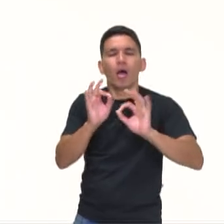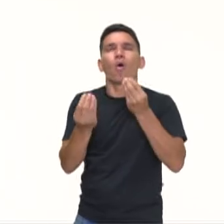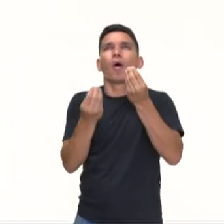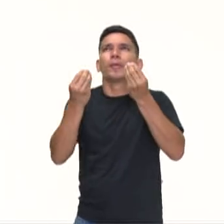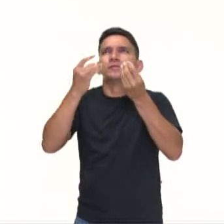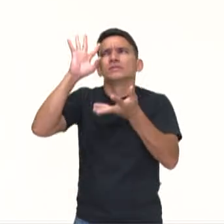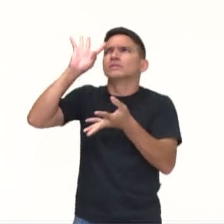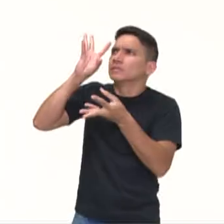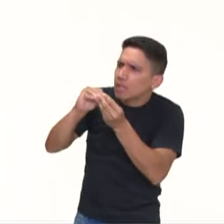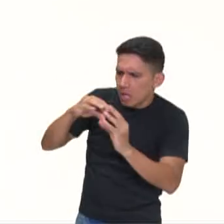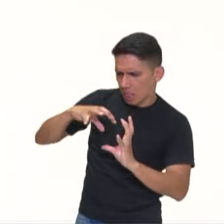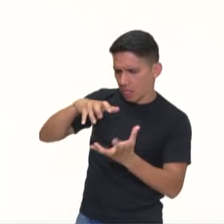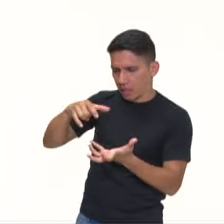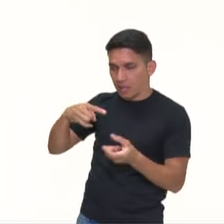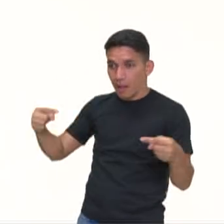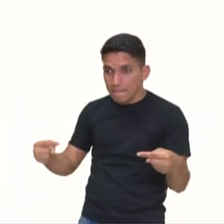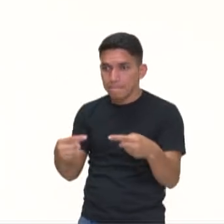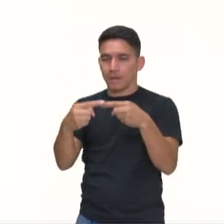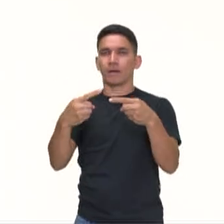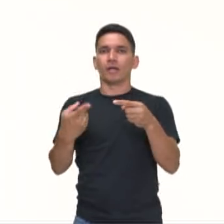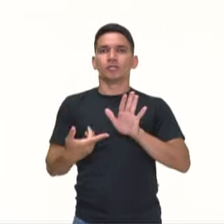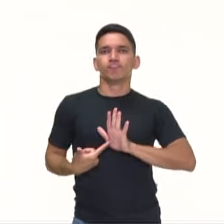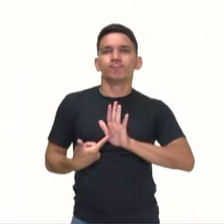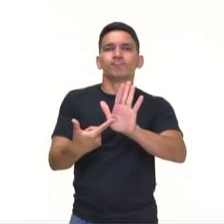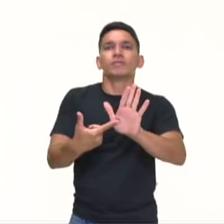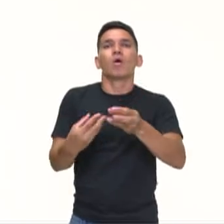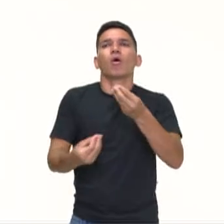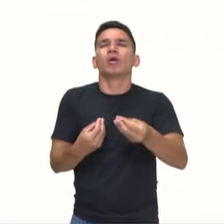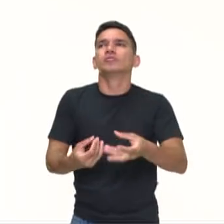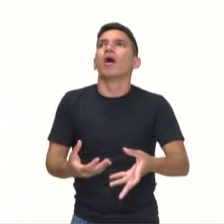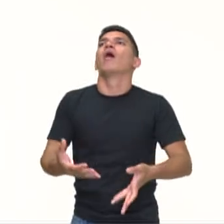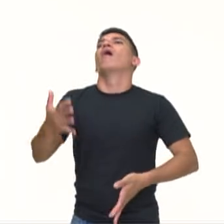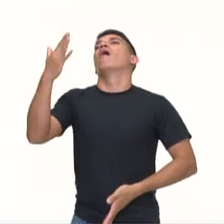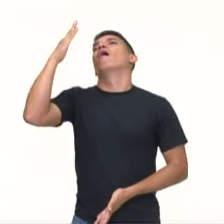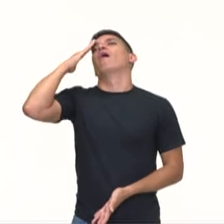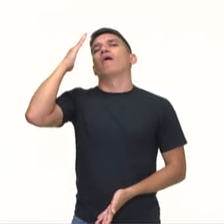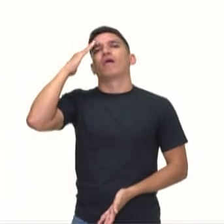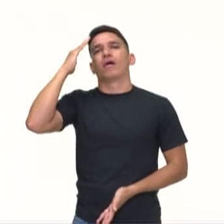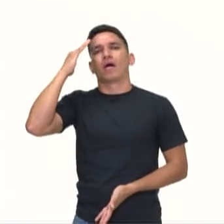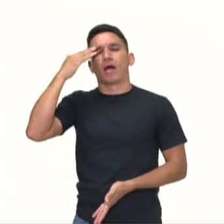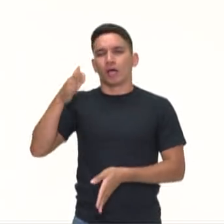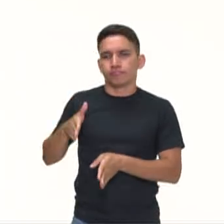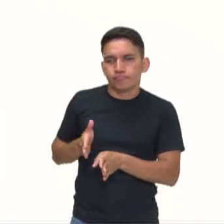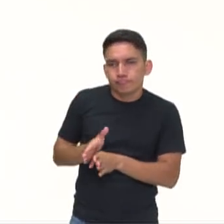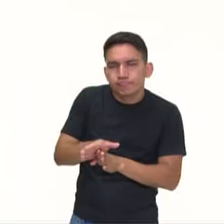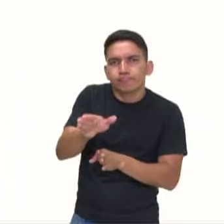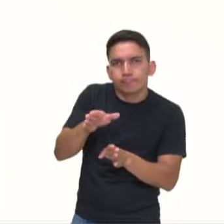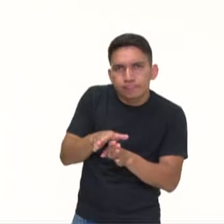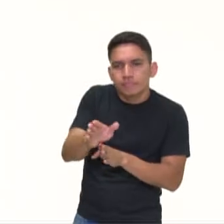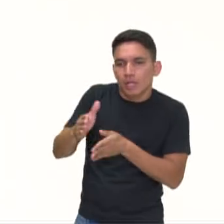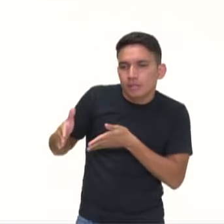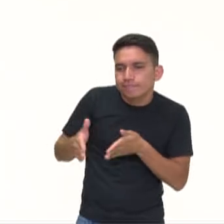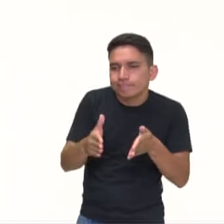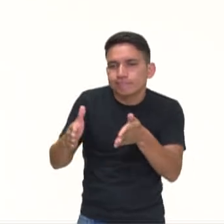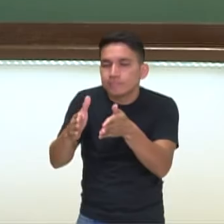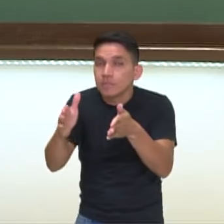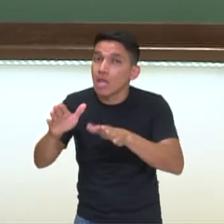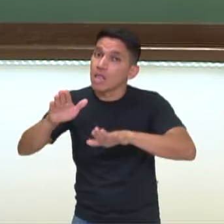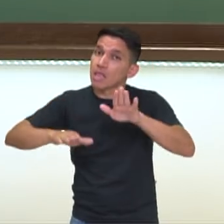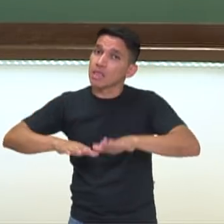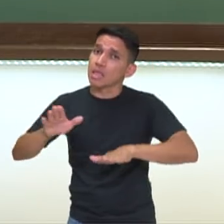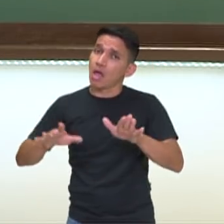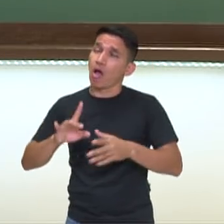fornece inspiração necessária para dar sentido à vida e conduzi-la de forma a um plano muitas vezes considerado